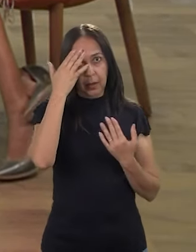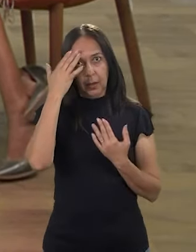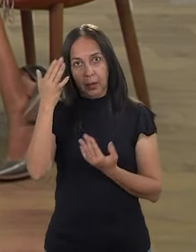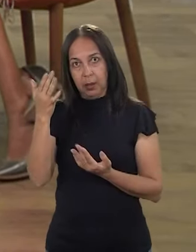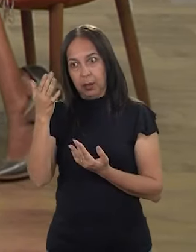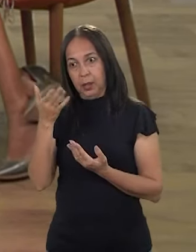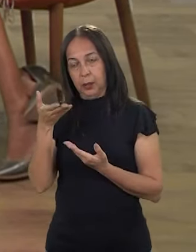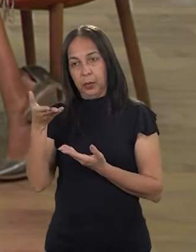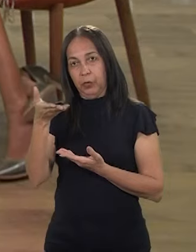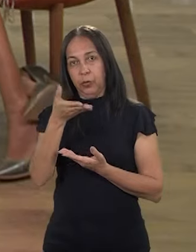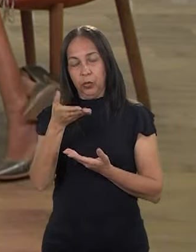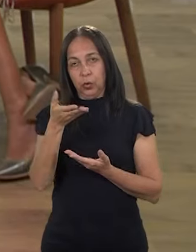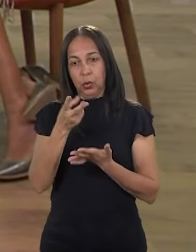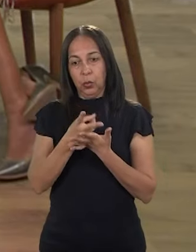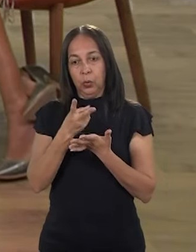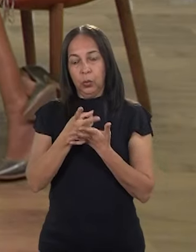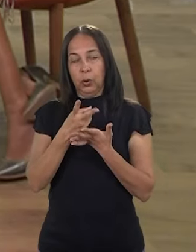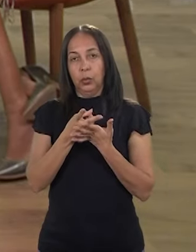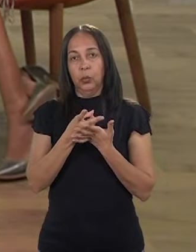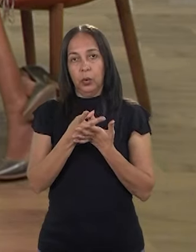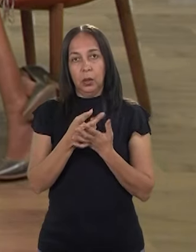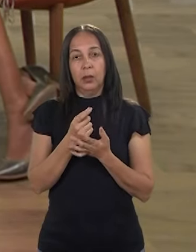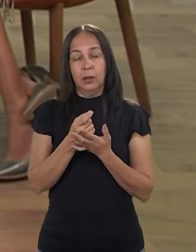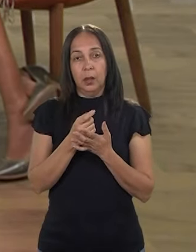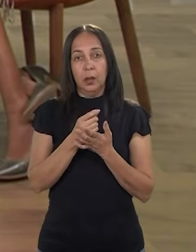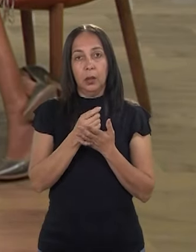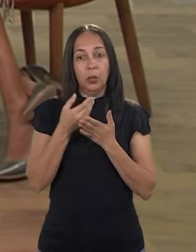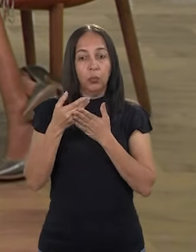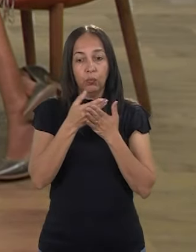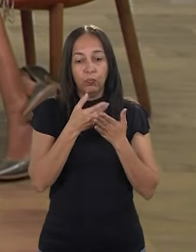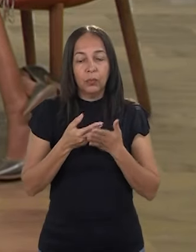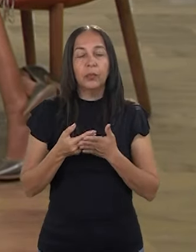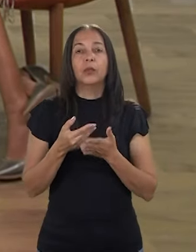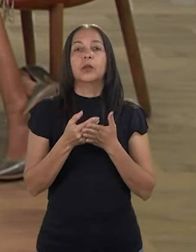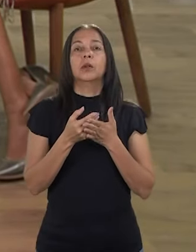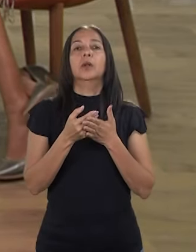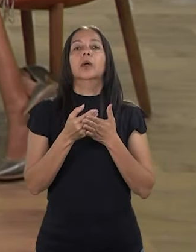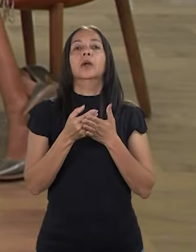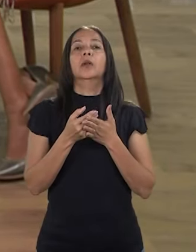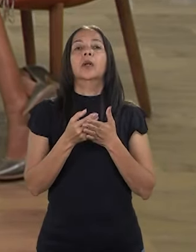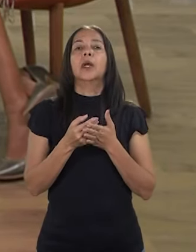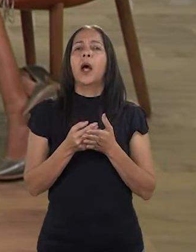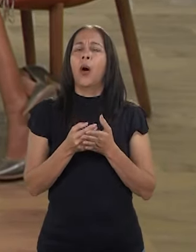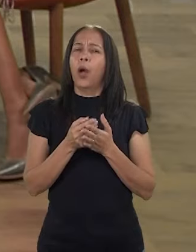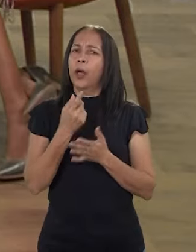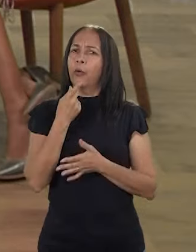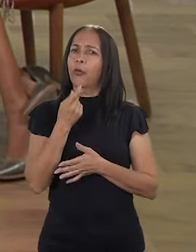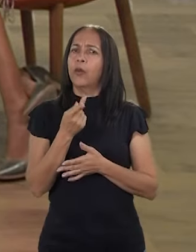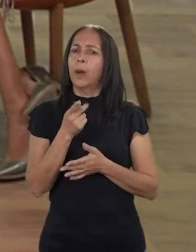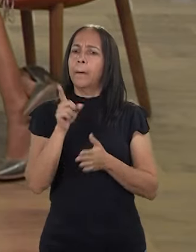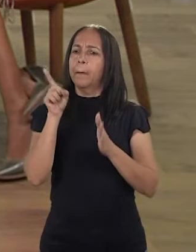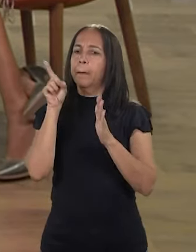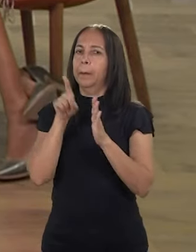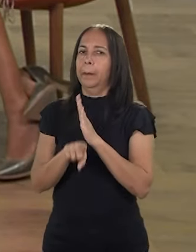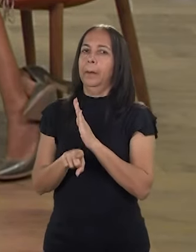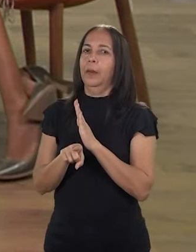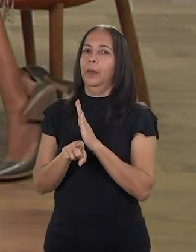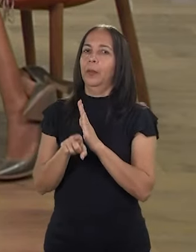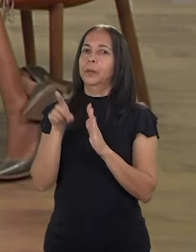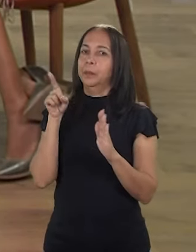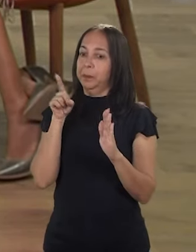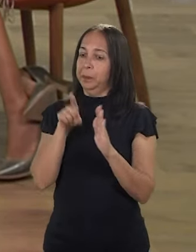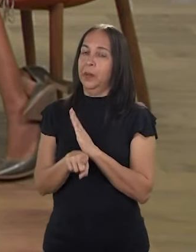agradecer e pedir para que vocês se mantenham atualizados na questão da educação digital né questionem questionem sempre é uma coisa que eu sempre digo